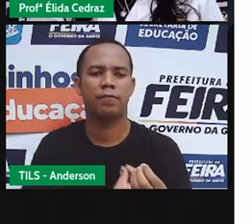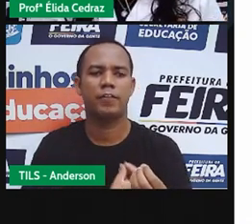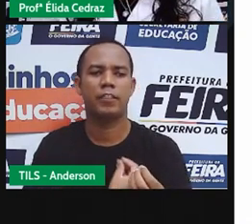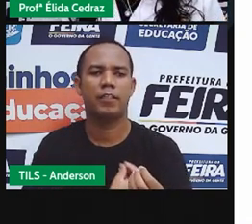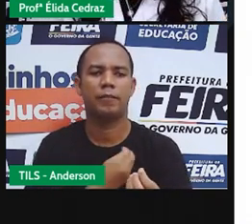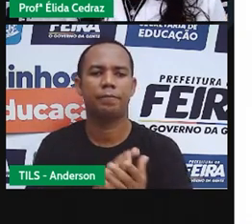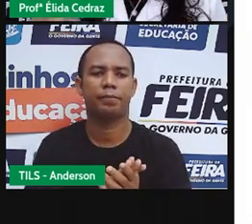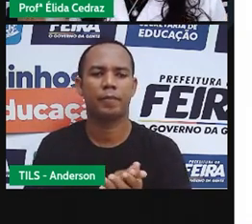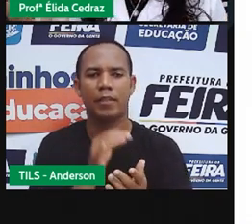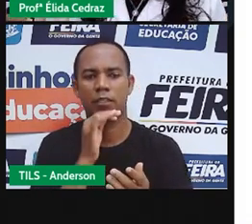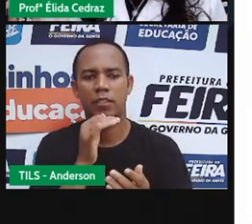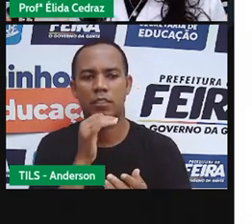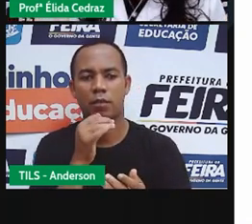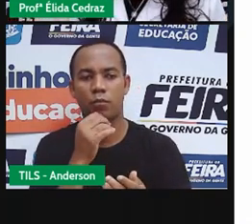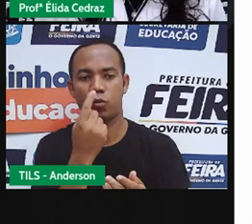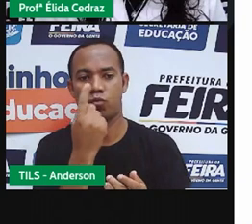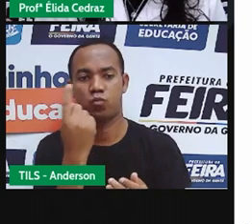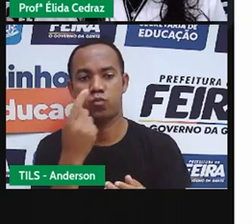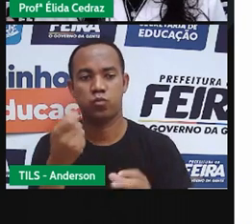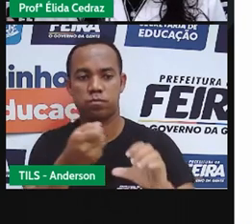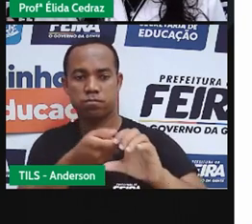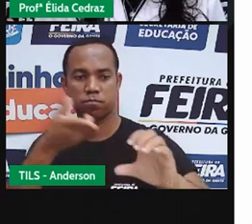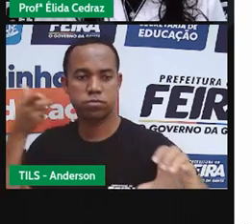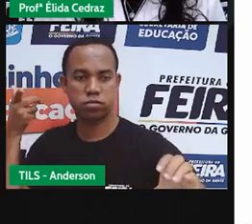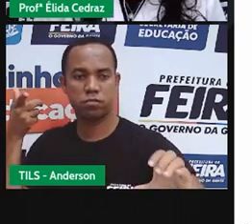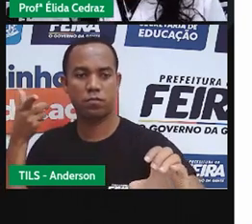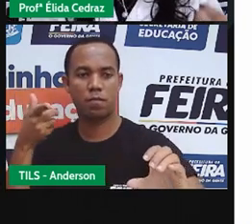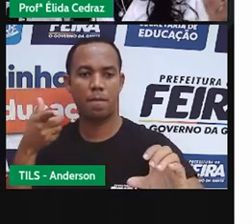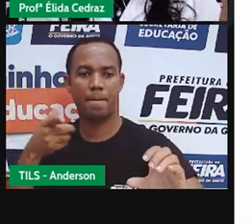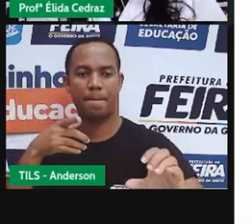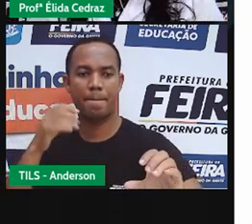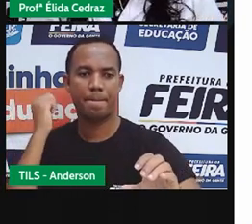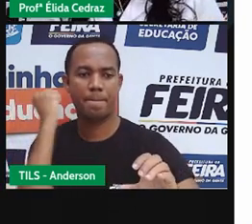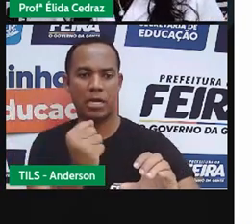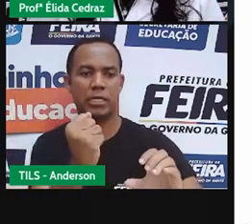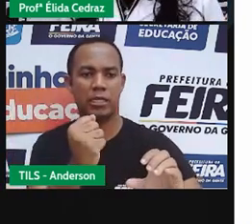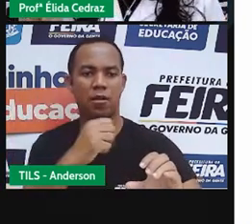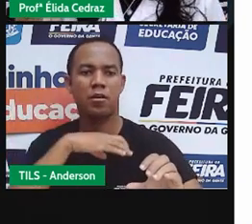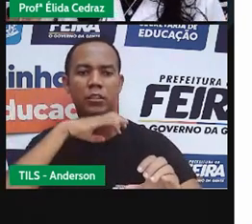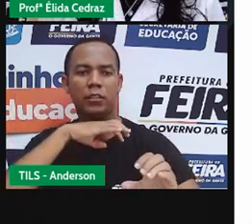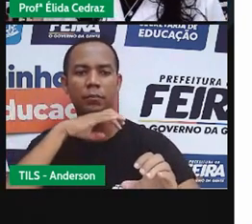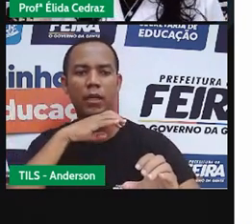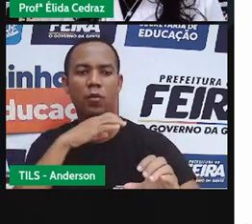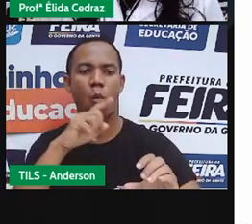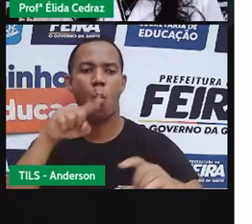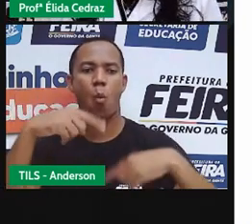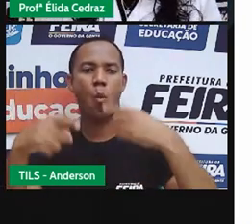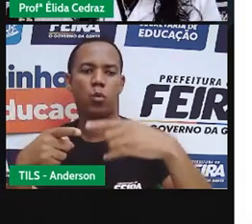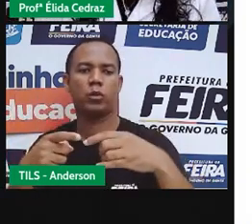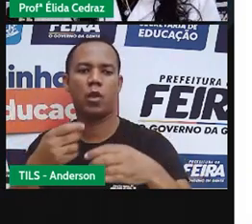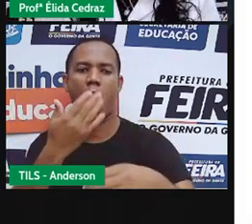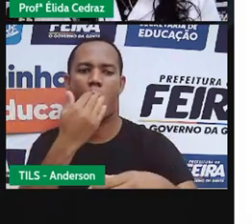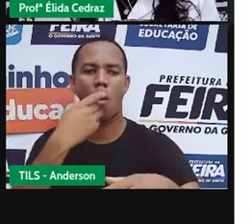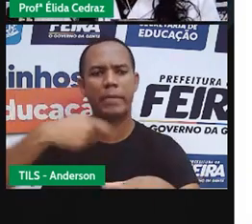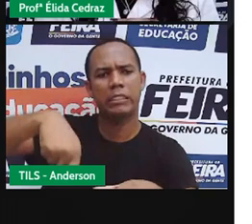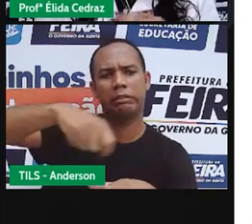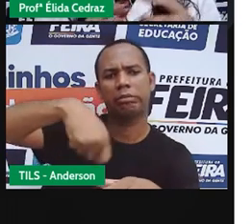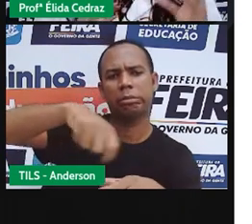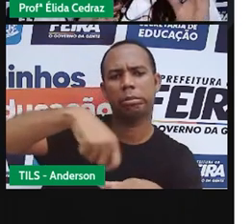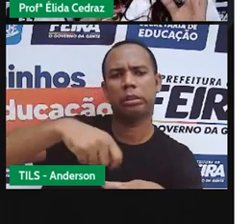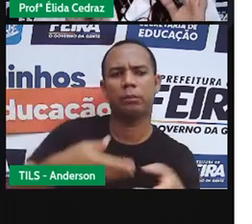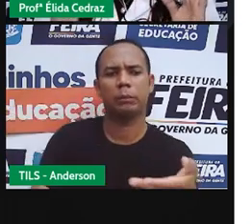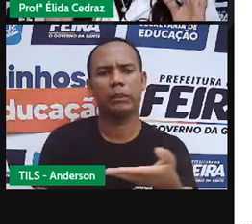Um caça, o outro trata para fazer a comida. Um planta, o outro colhe. E os trabalhos são